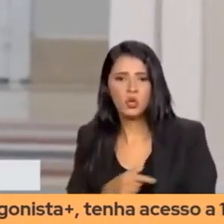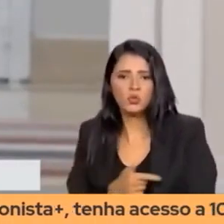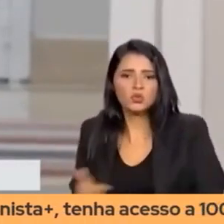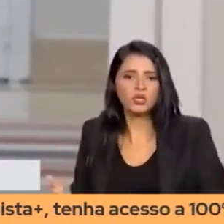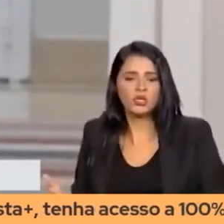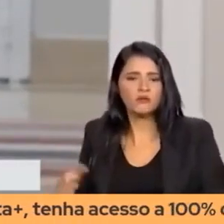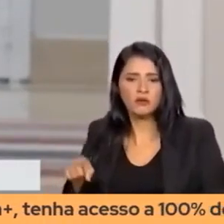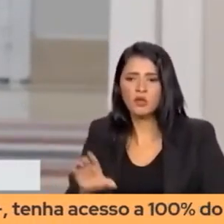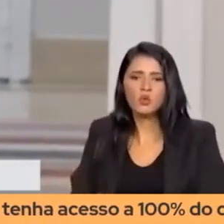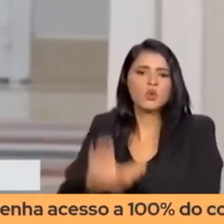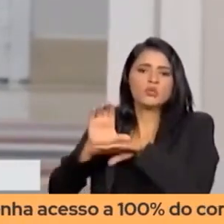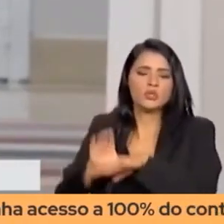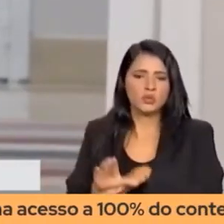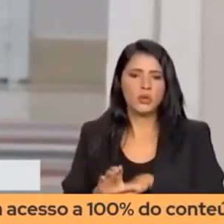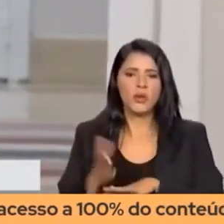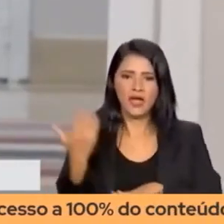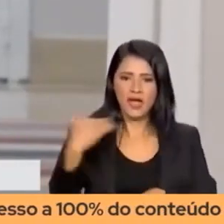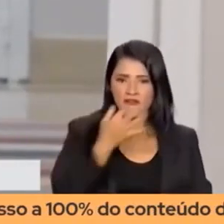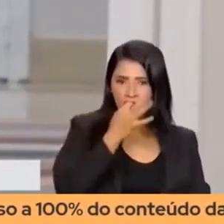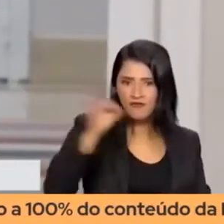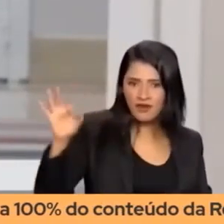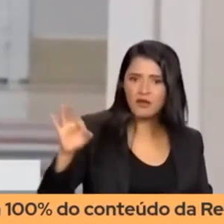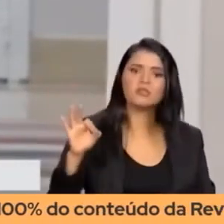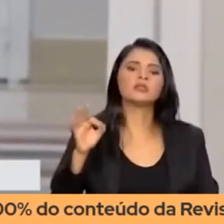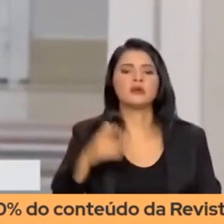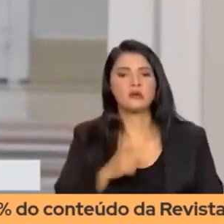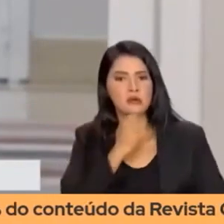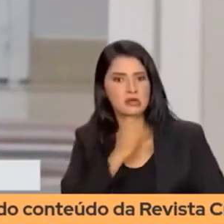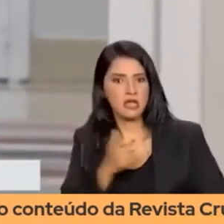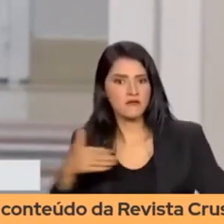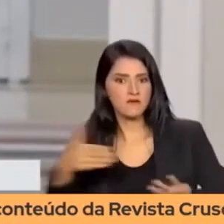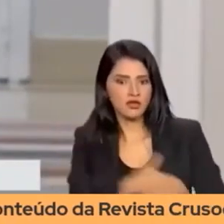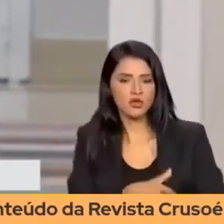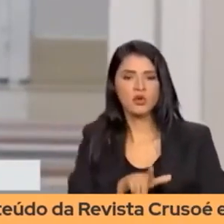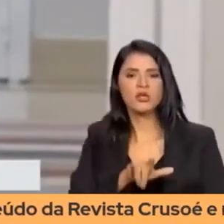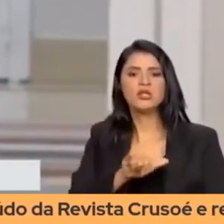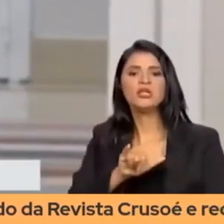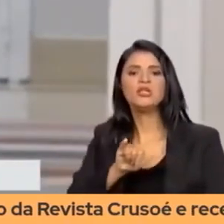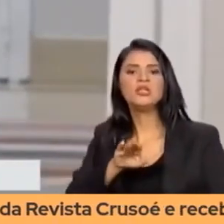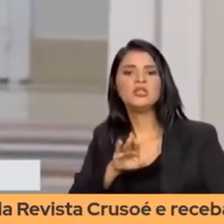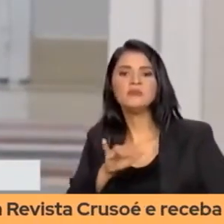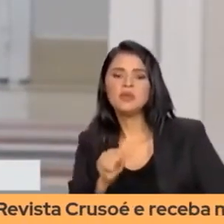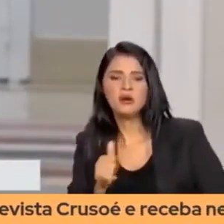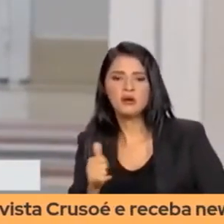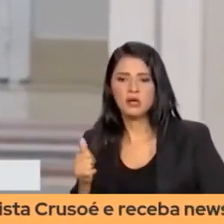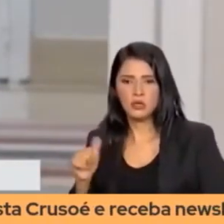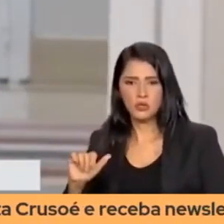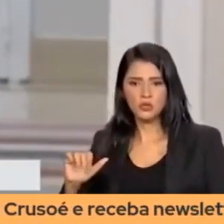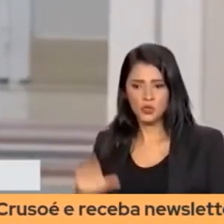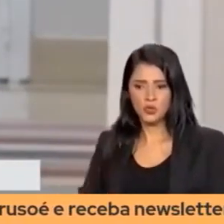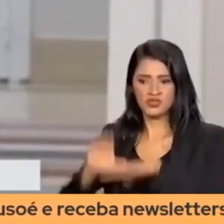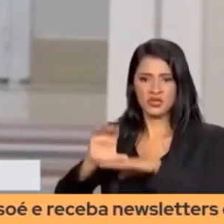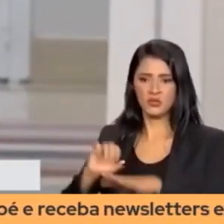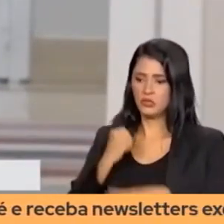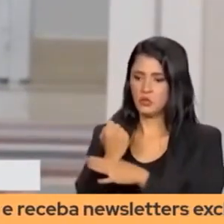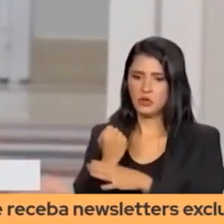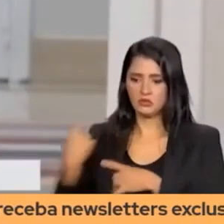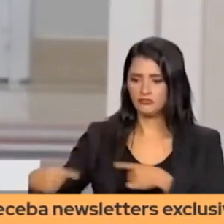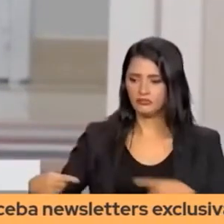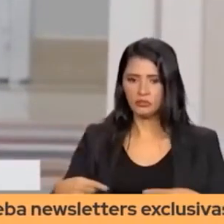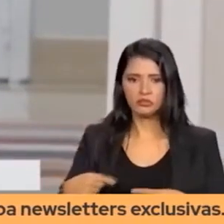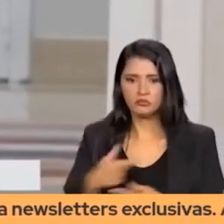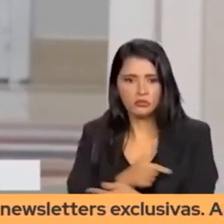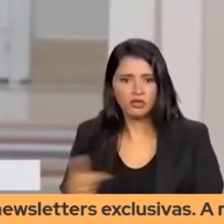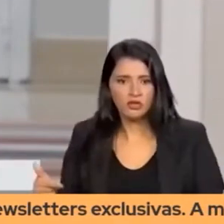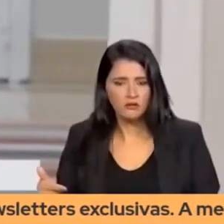a França e a Inglaterra invadiram a Líbia, não houve discussão no Conselho de Segurança. E